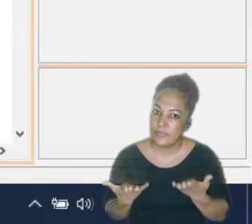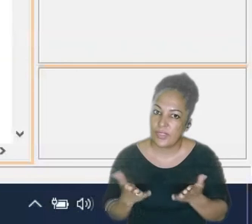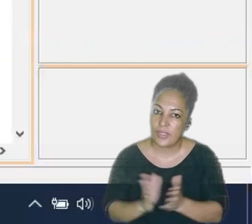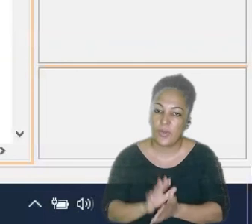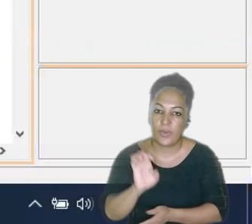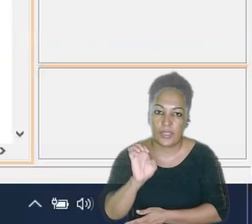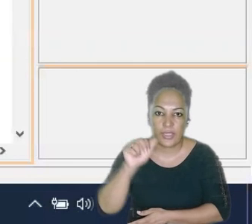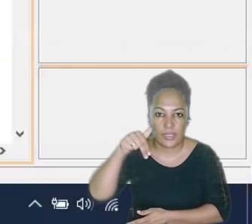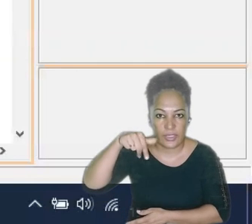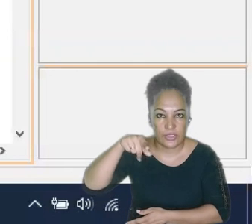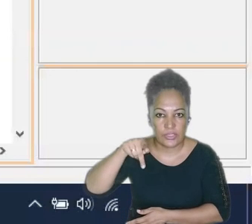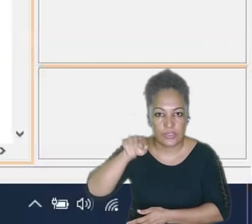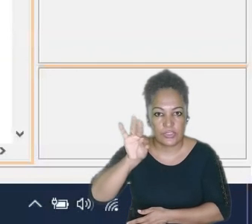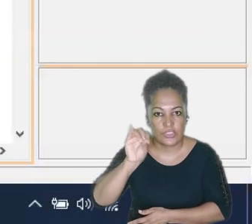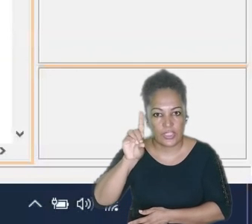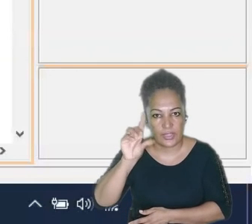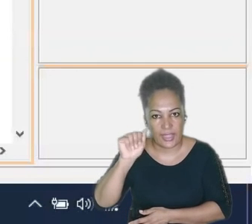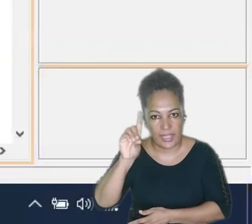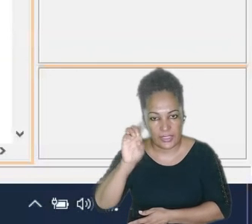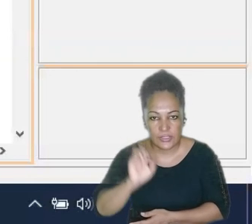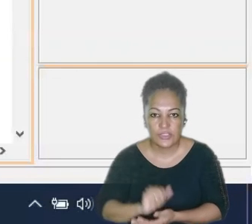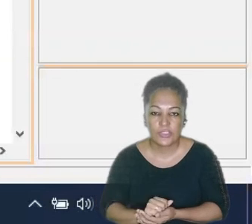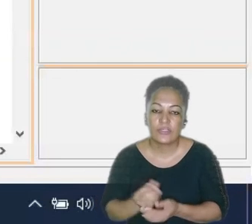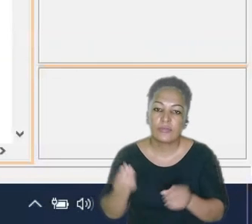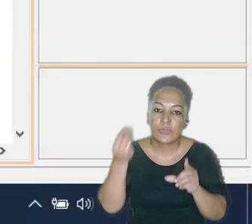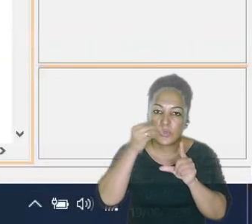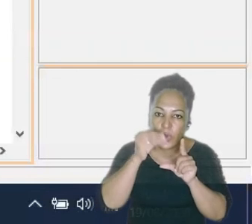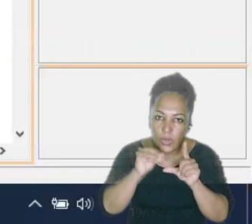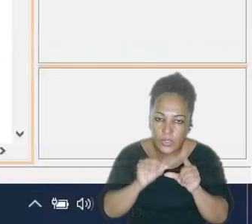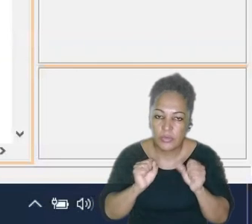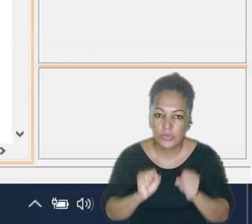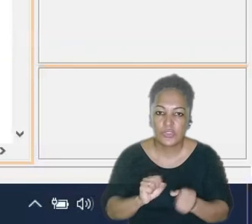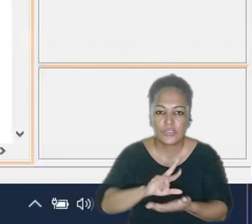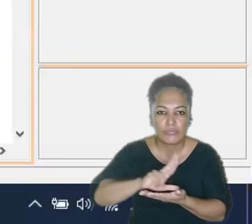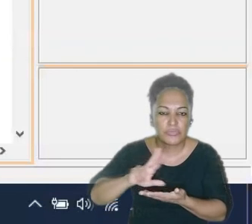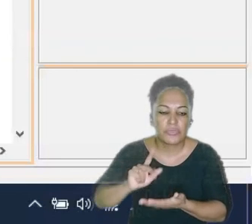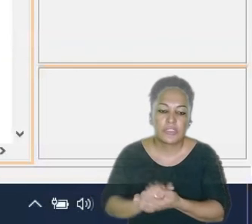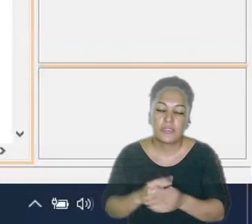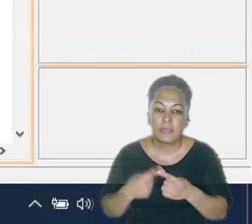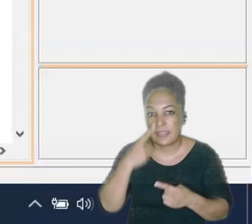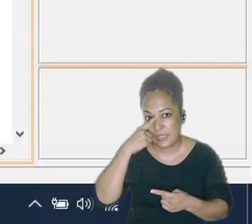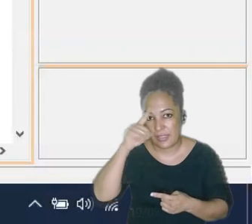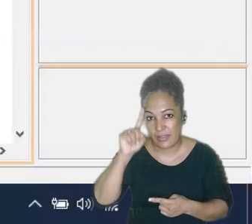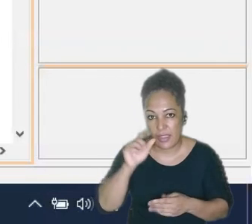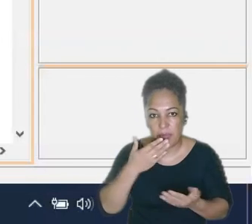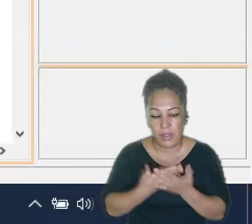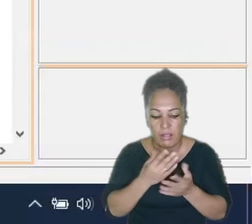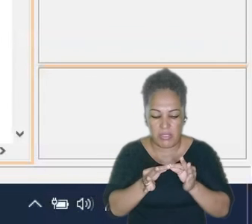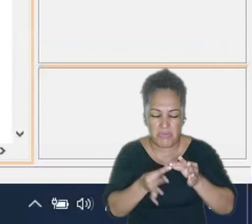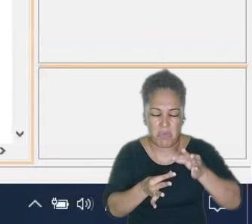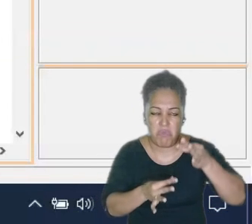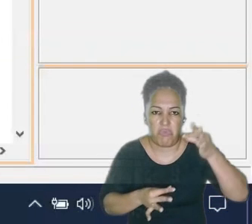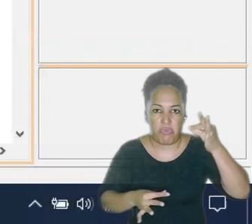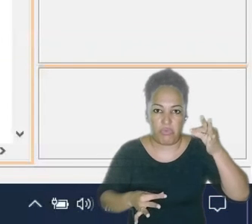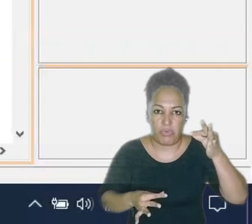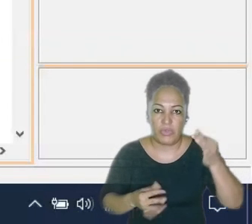Entenderam, galera? Então, entidade, atributos, é lógico que eu coloquei poucos atributos aqui, a gente poderia colocar bem mais atributos, né? Mas aqui a ideia,